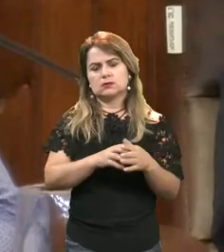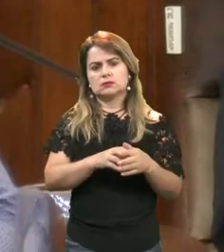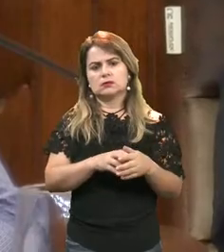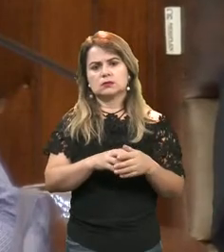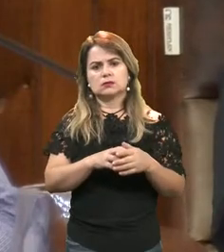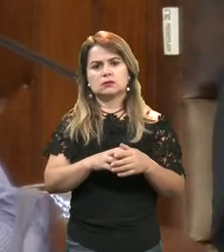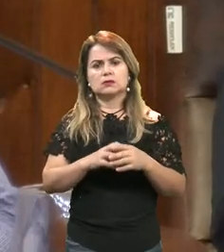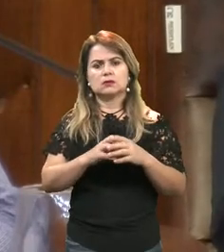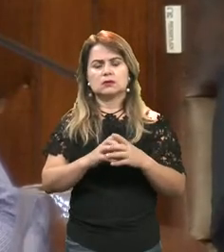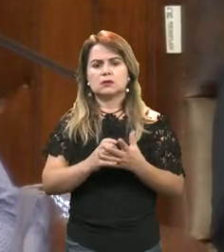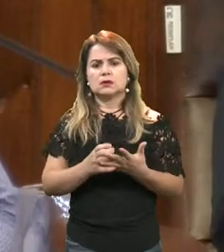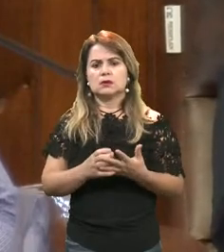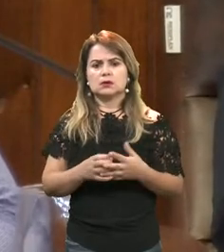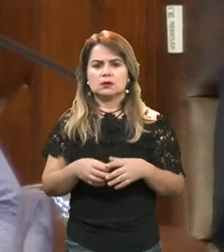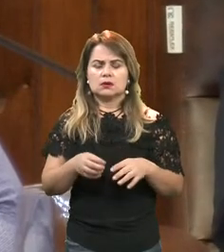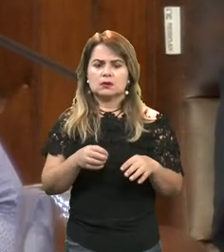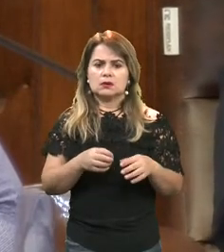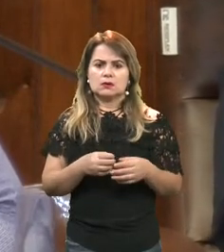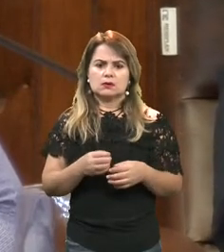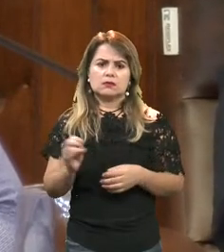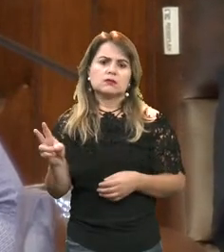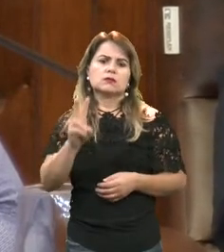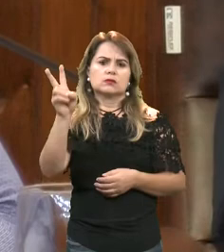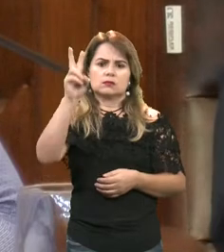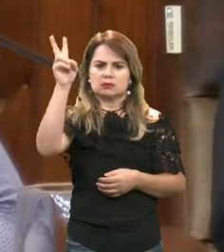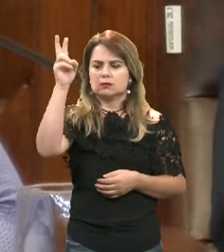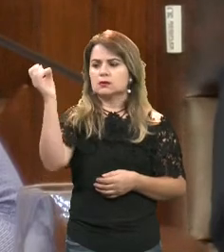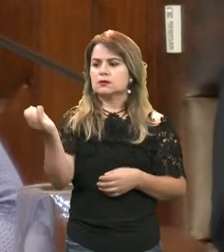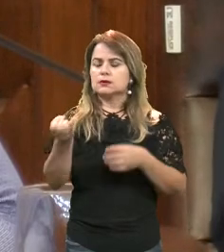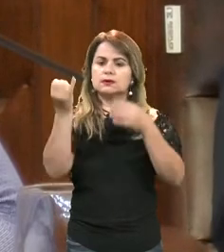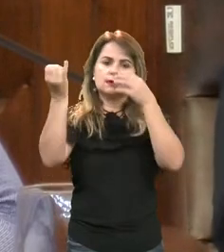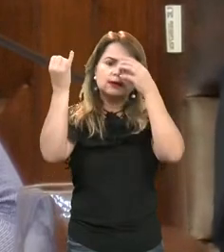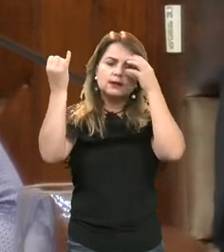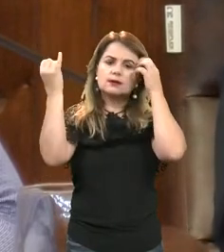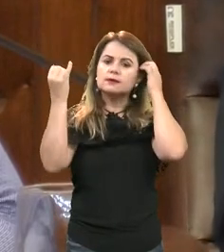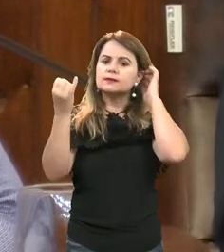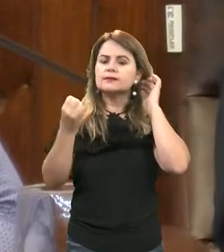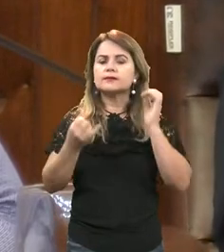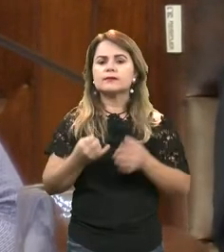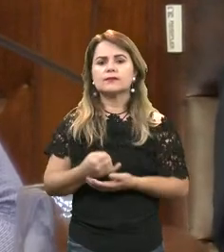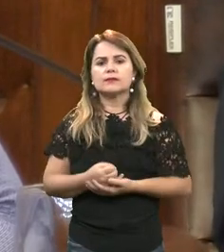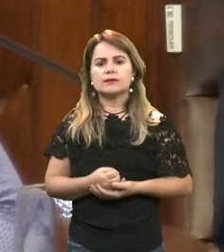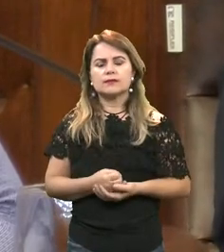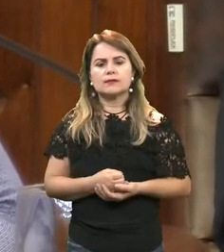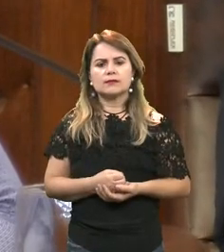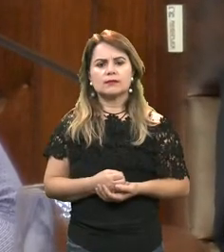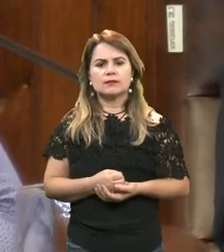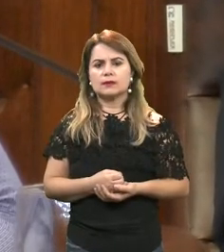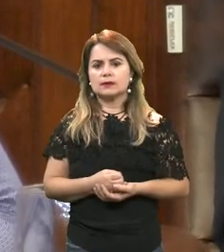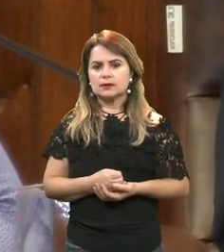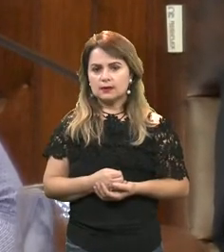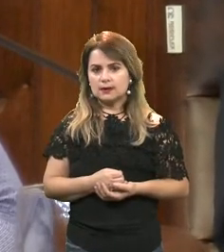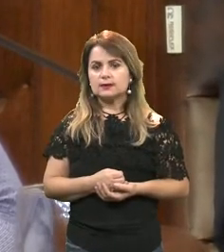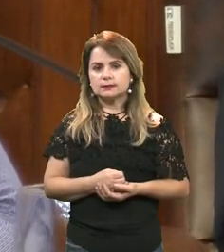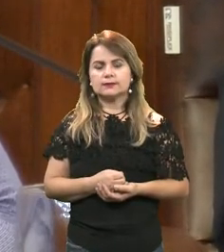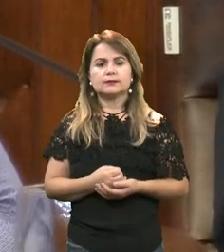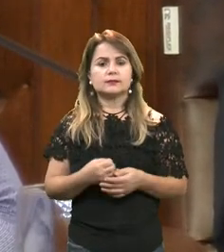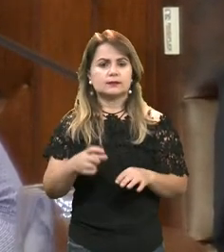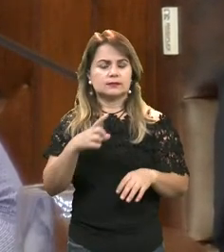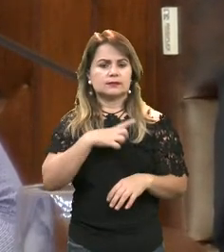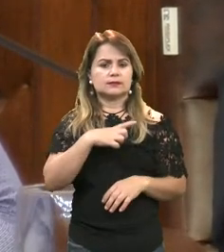terapia. E os valores que carregam esses voluntários